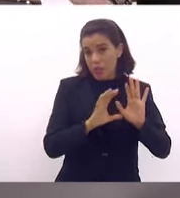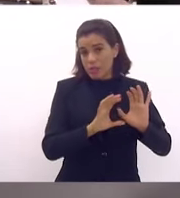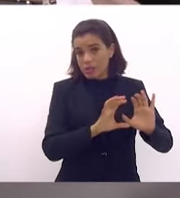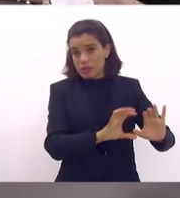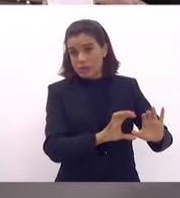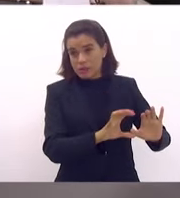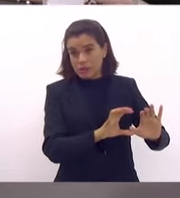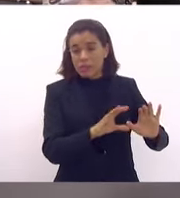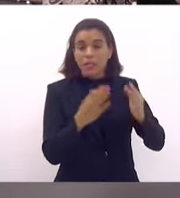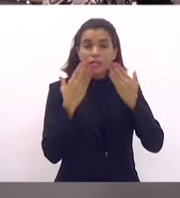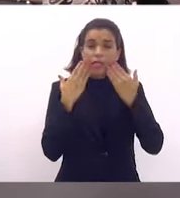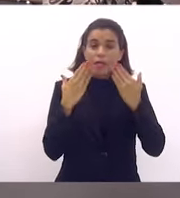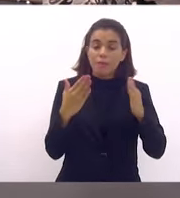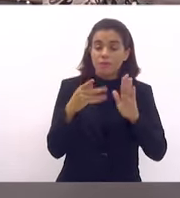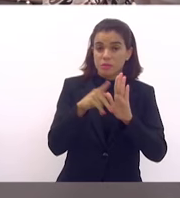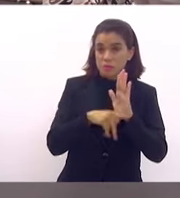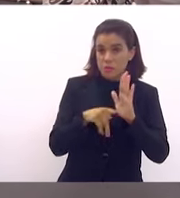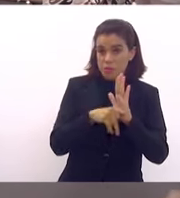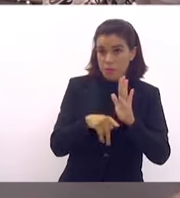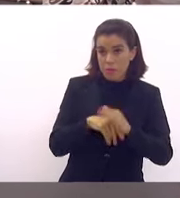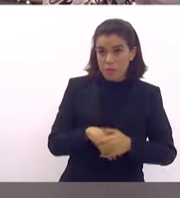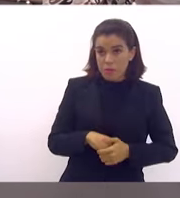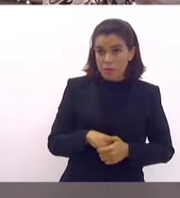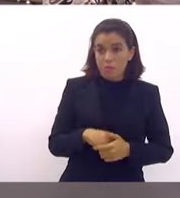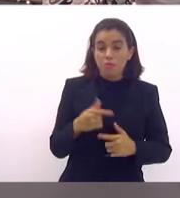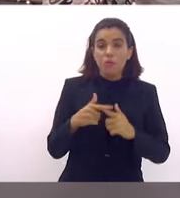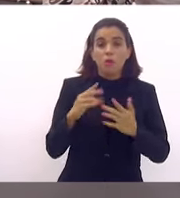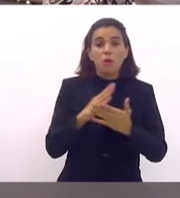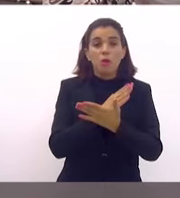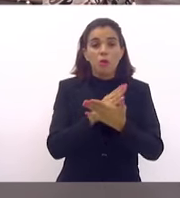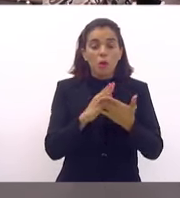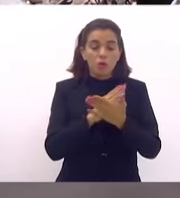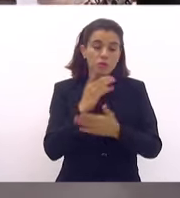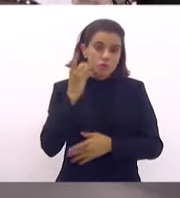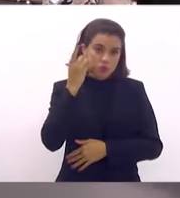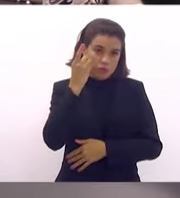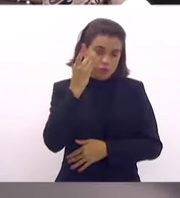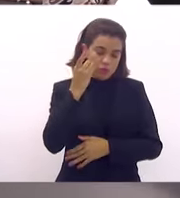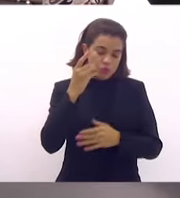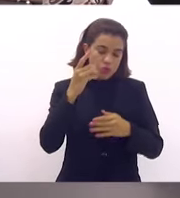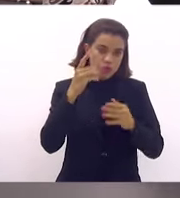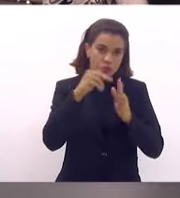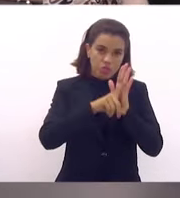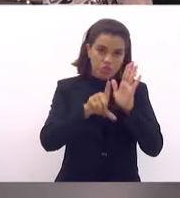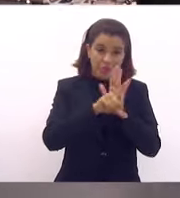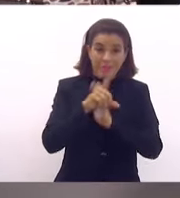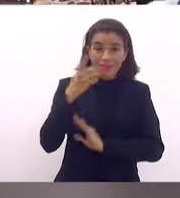imediatamente apresenta o programa. A gente tem feito dessa forma, inclusive alguns projetos do deputado Adani, a gente